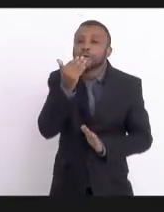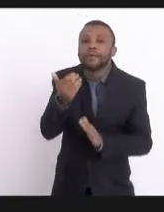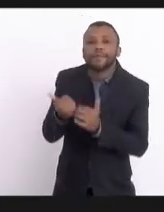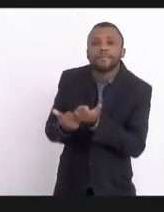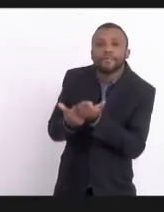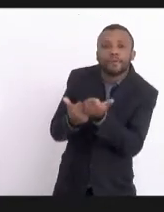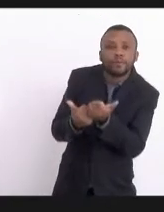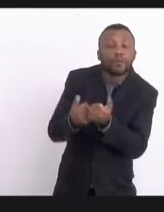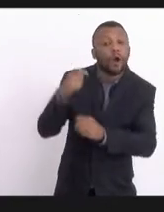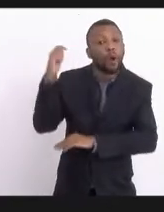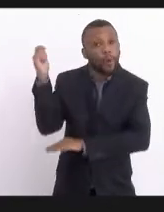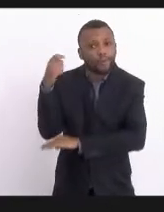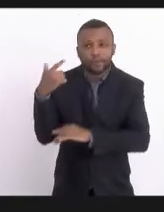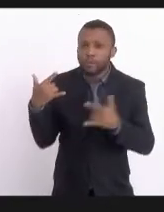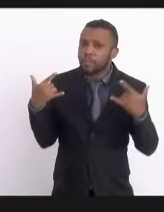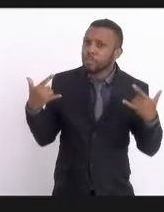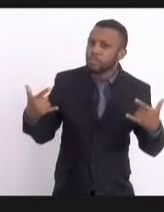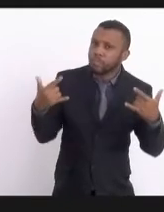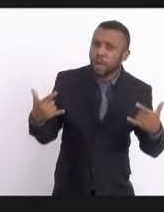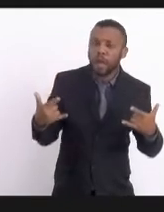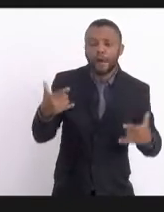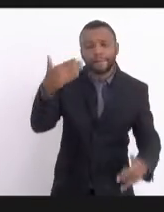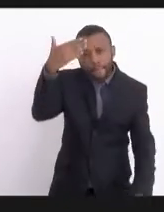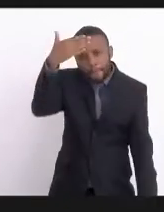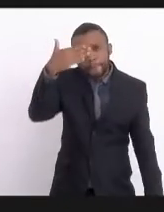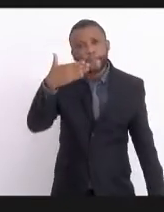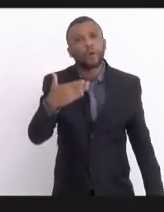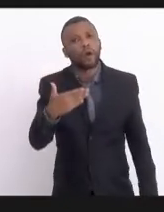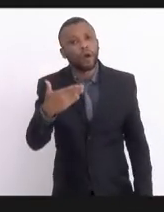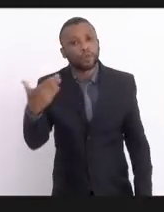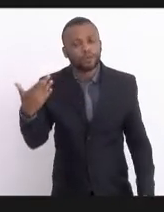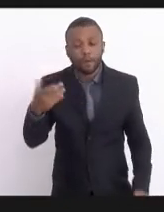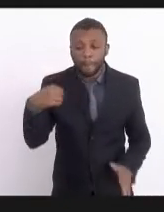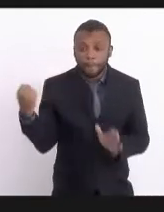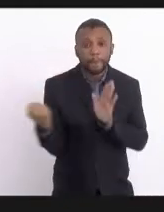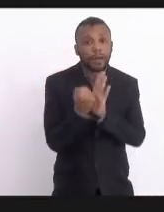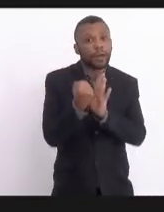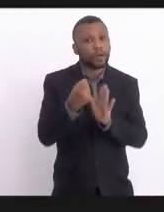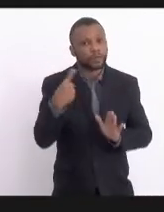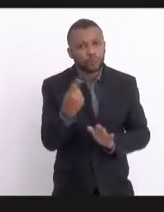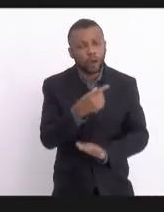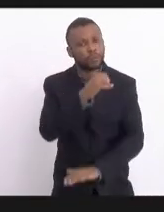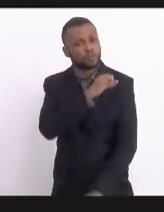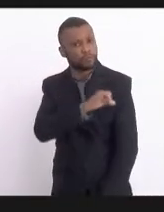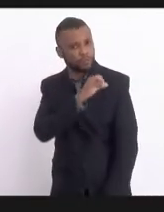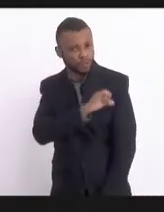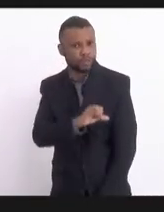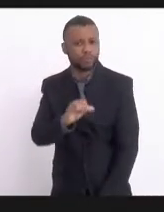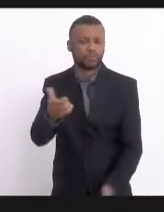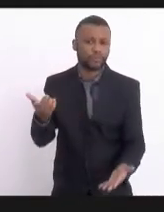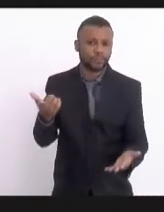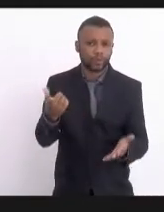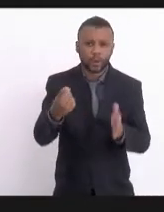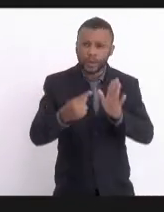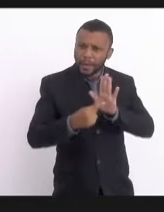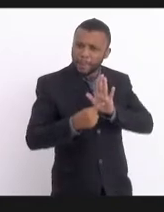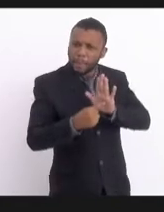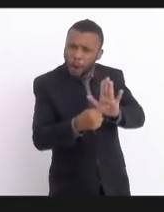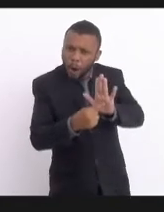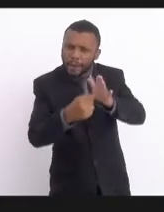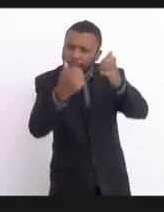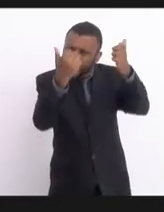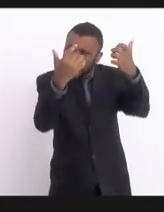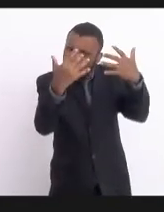in Rio já ficou provado, é um patrimônio realmente do nosso estado do Rio de Janeiro. O que ele traz, né,